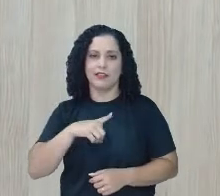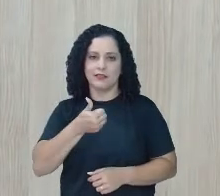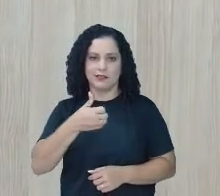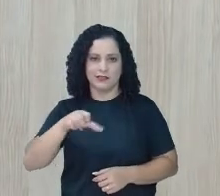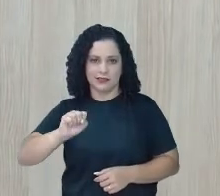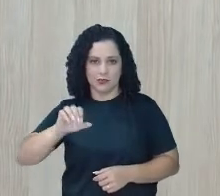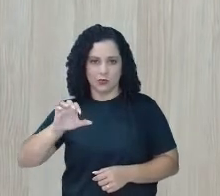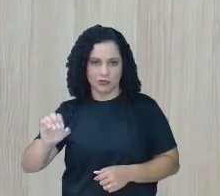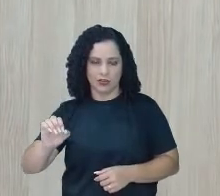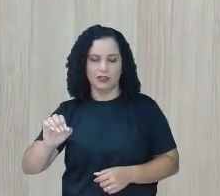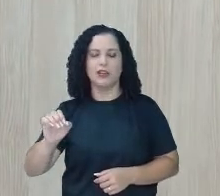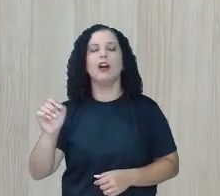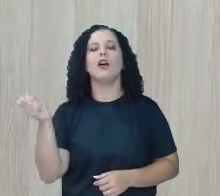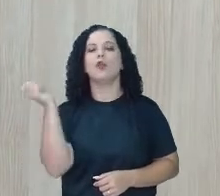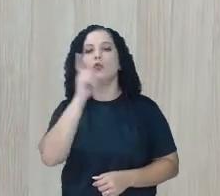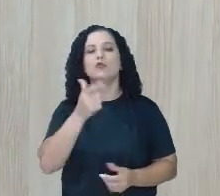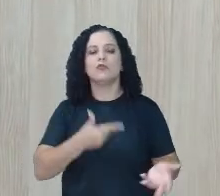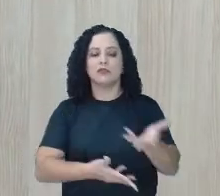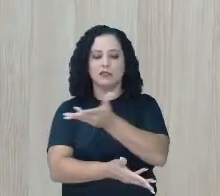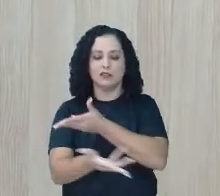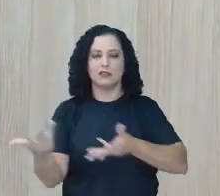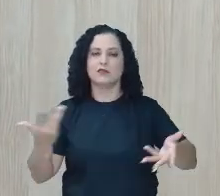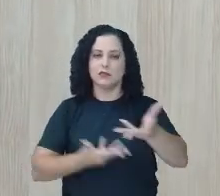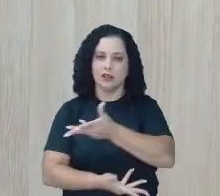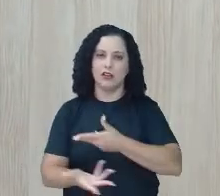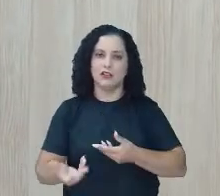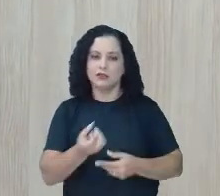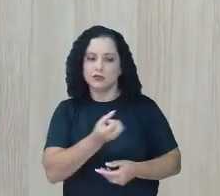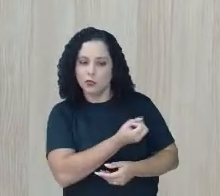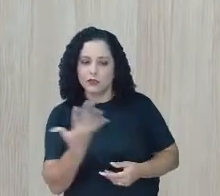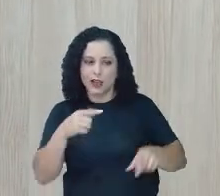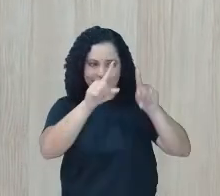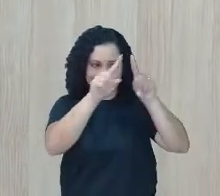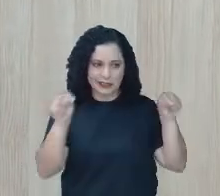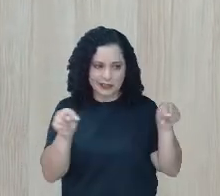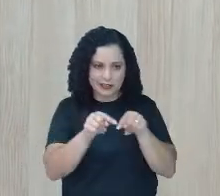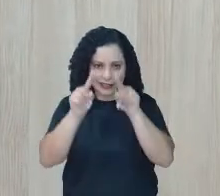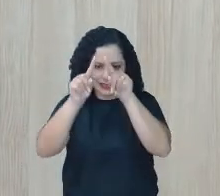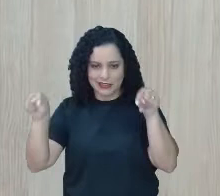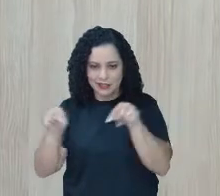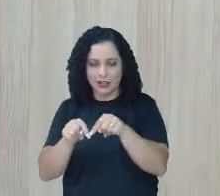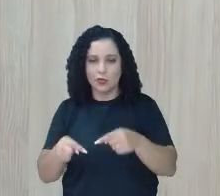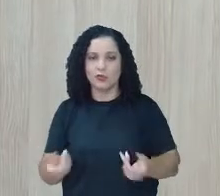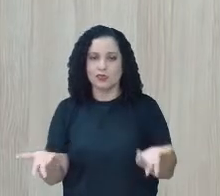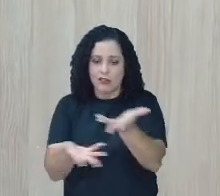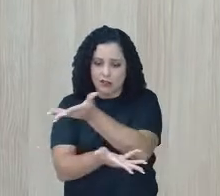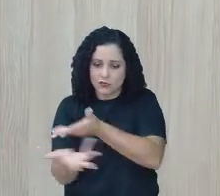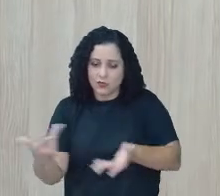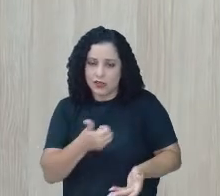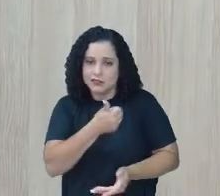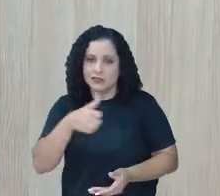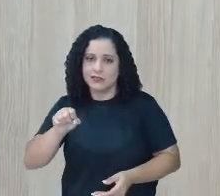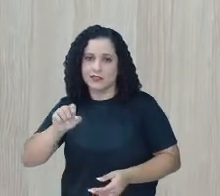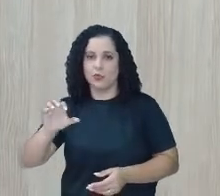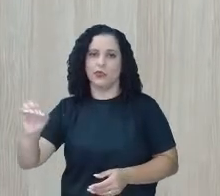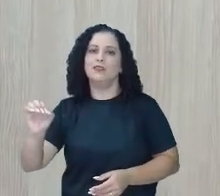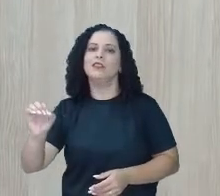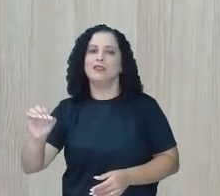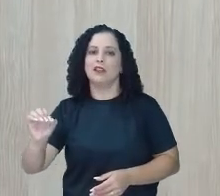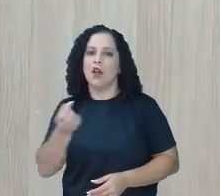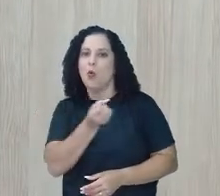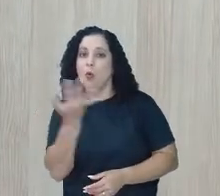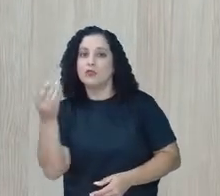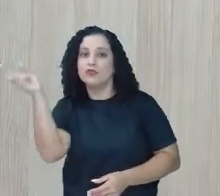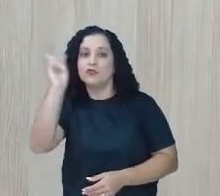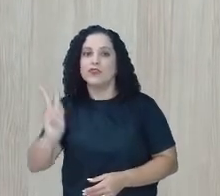consegue relacionar essa quantidade de triângulos formados com o 180, né? A quantidade de vezes que o 180 vai